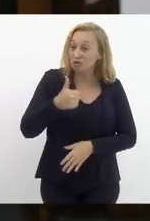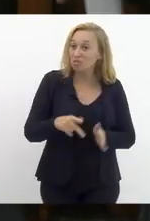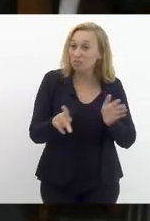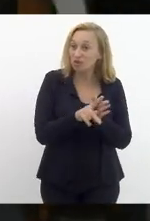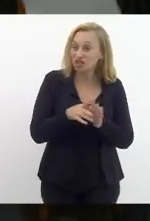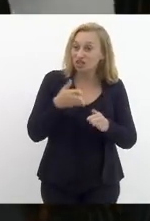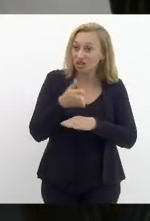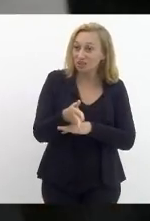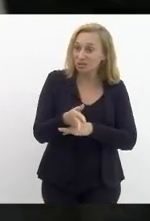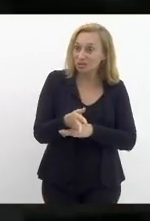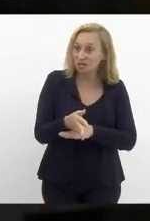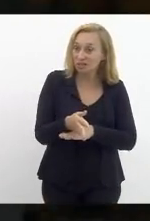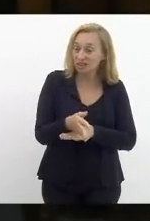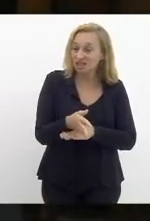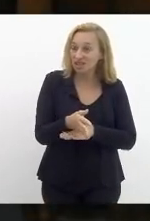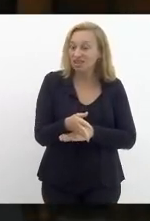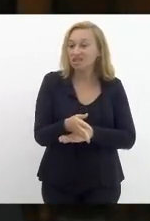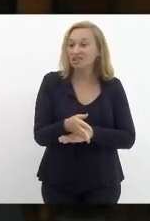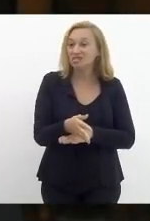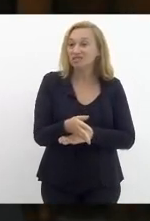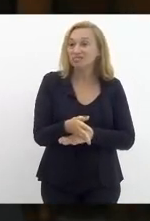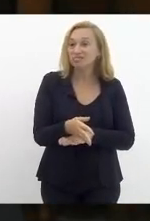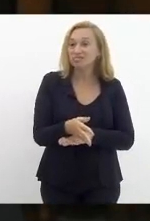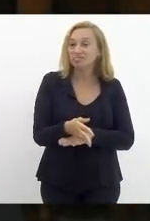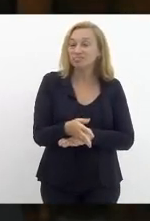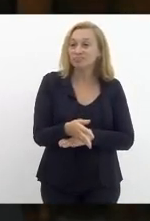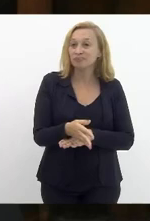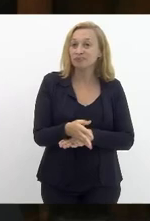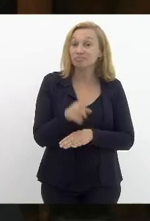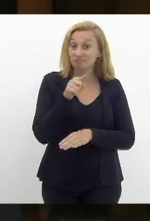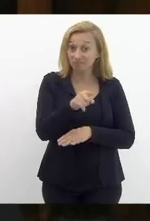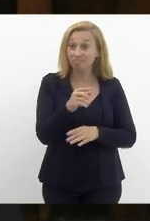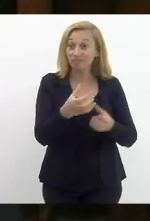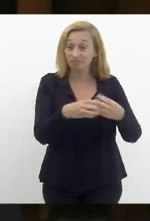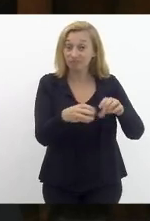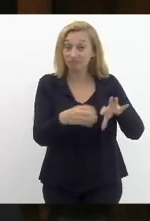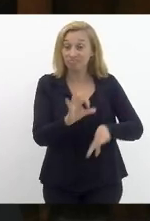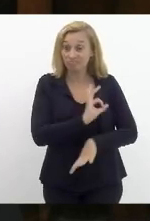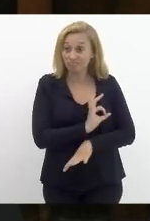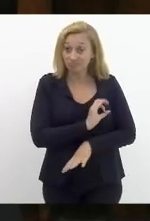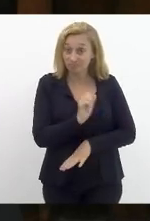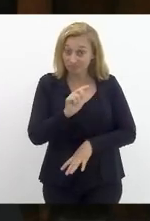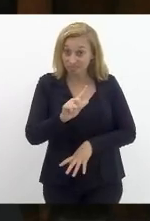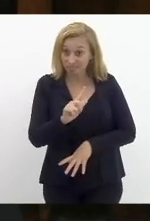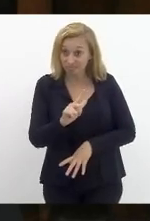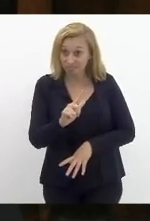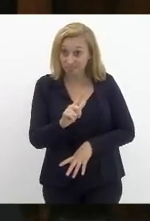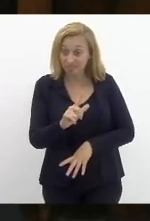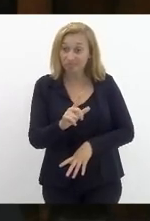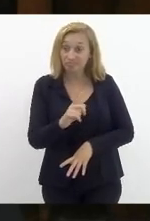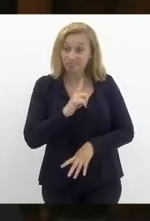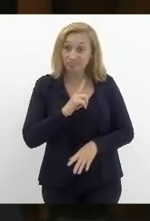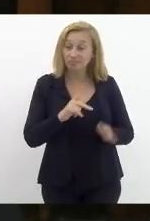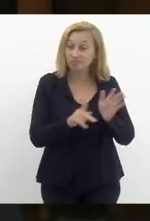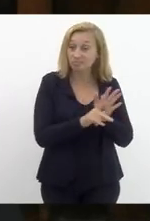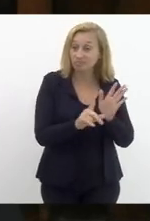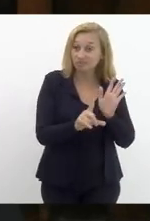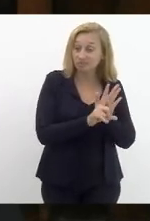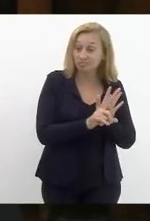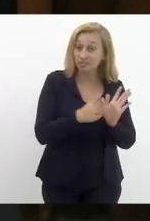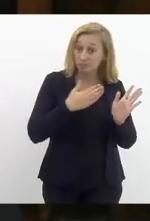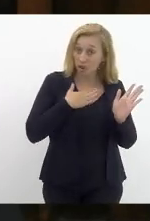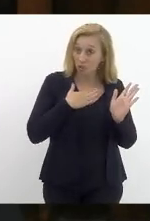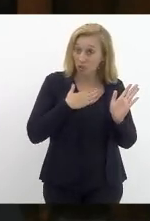entrou, que versa sobre esse concurso da Polícia Civil. Existe um projeto de lei de